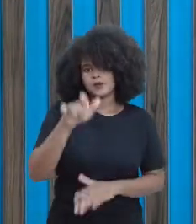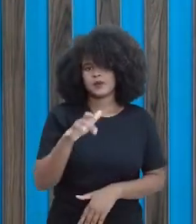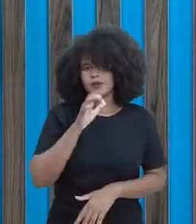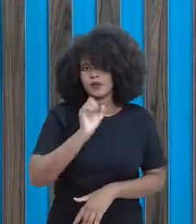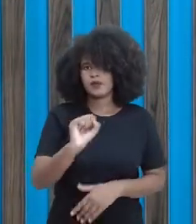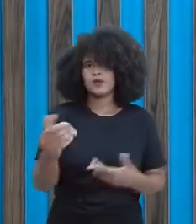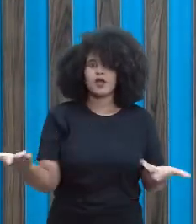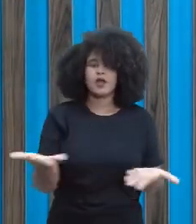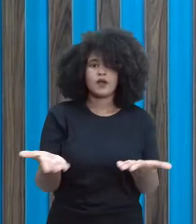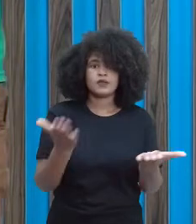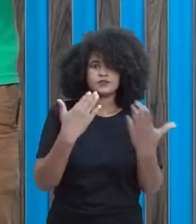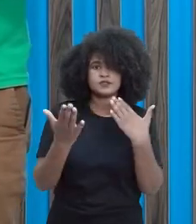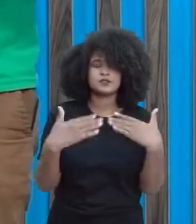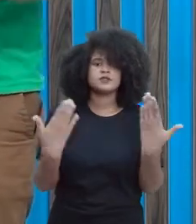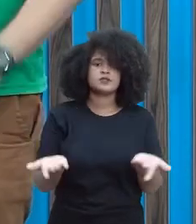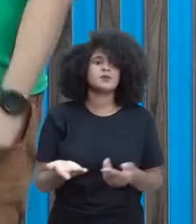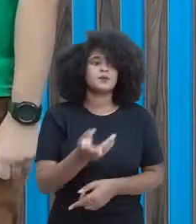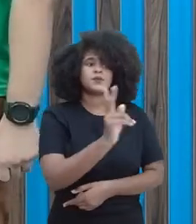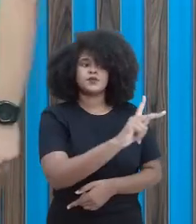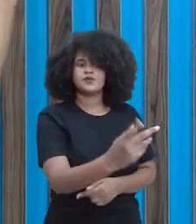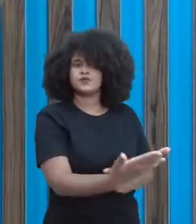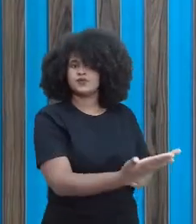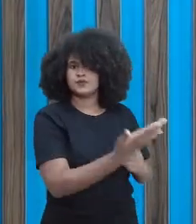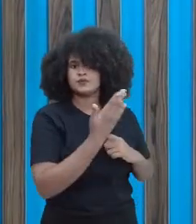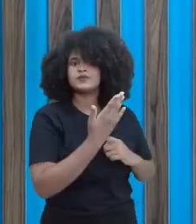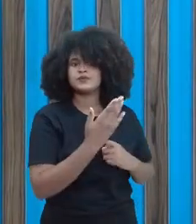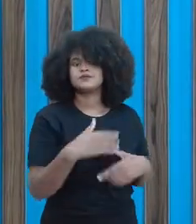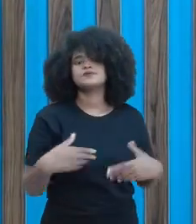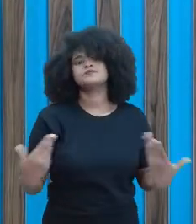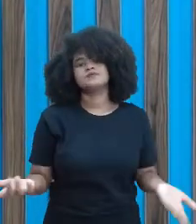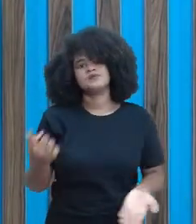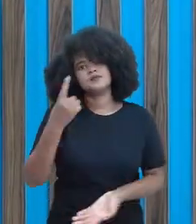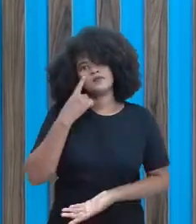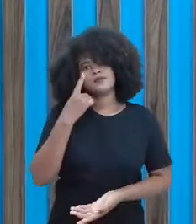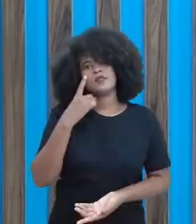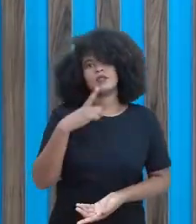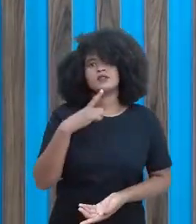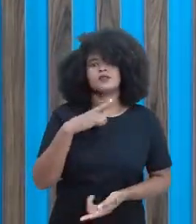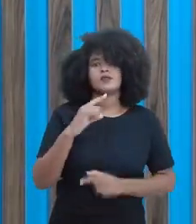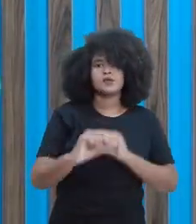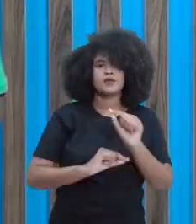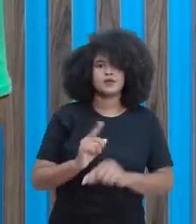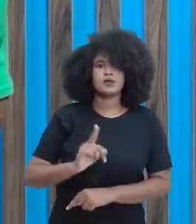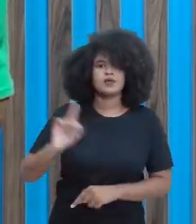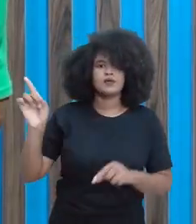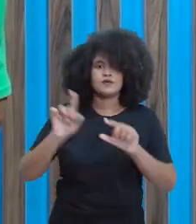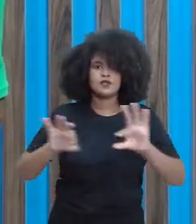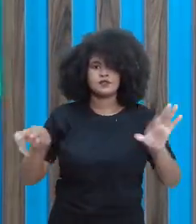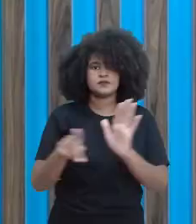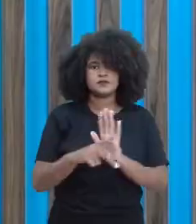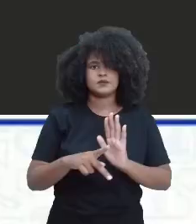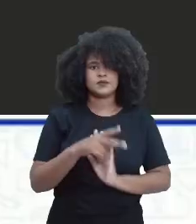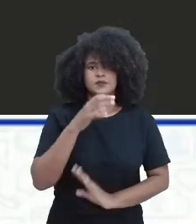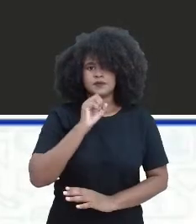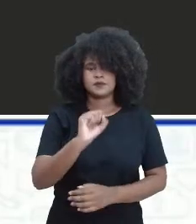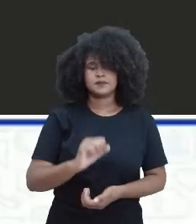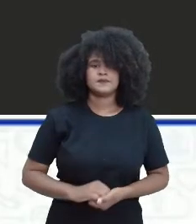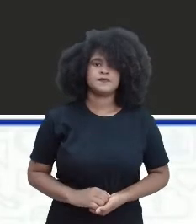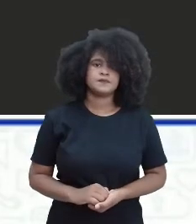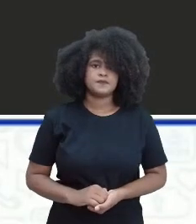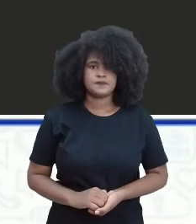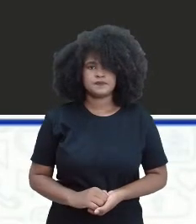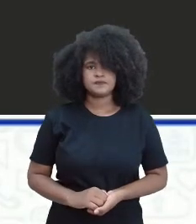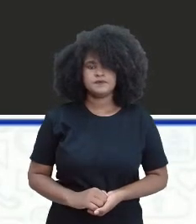diálogo. Nesse diálogo o professor Rony vai me ajudar. Então, temos aqui uma citação de Paulo Freire. Ó. If the structure does not permit